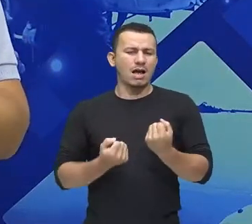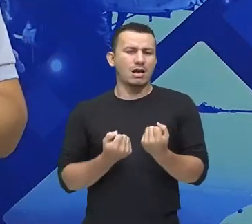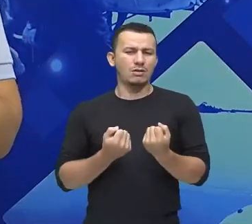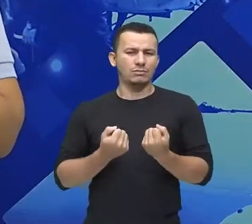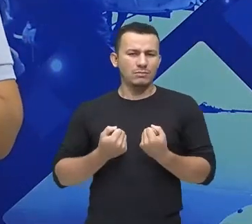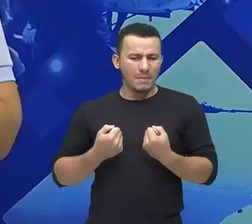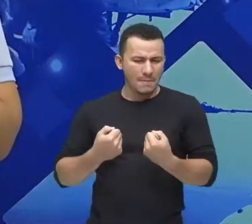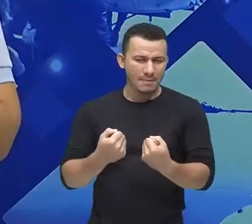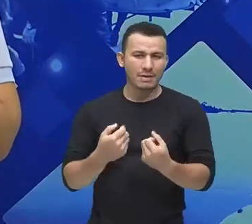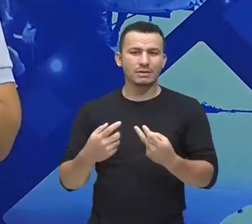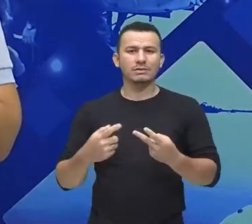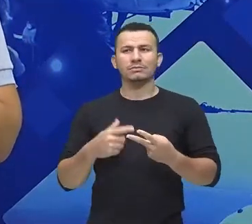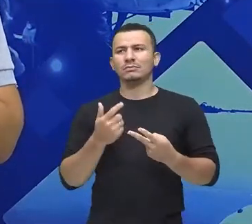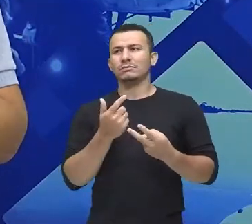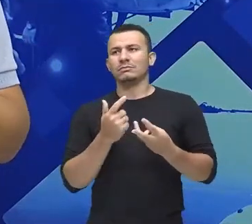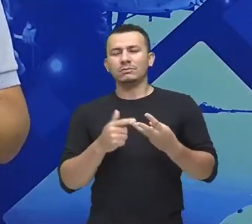outros